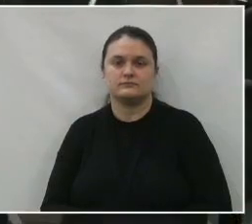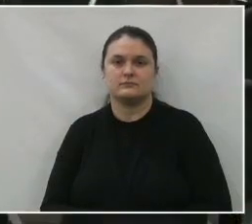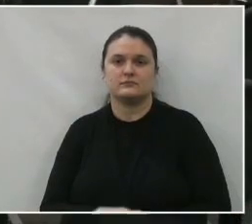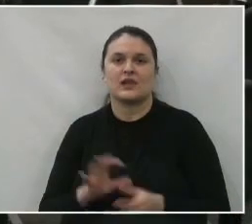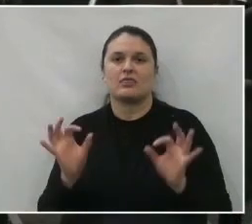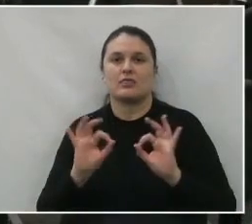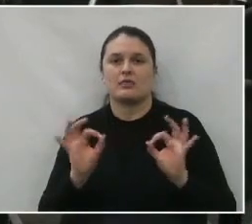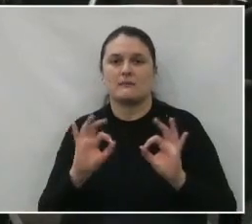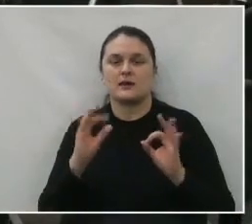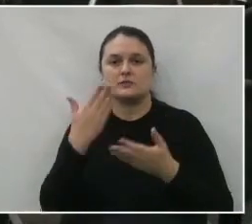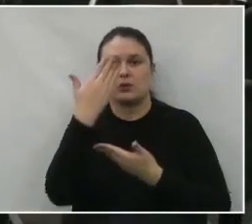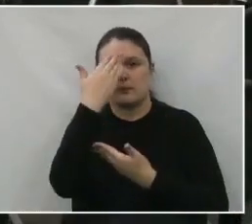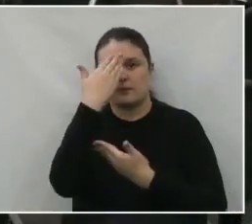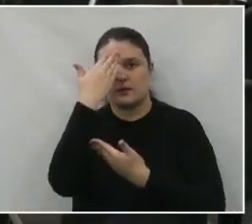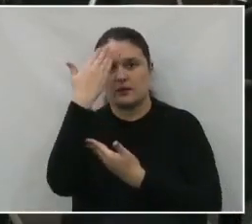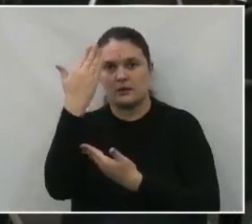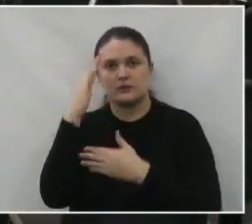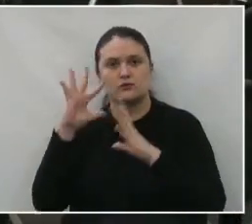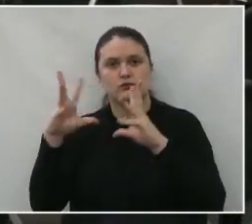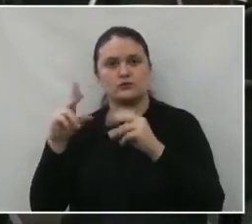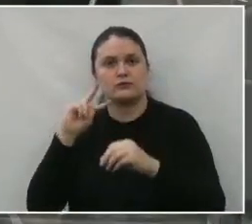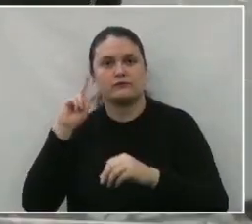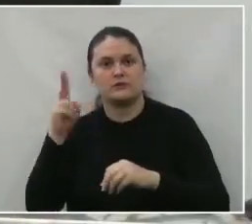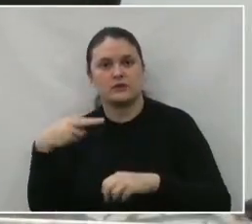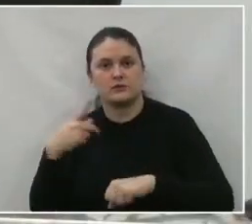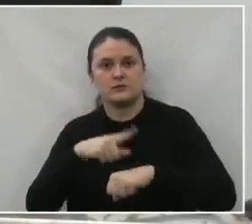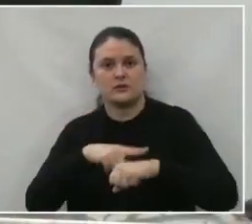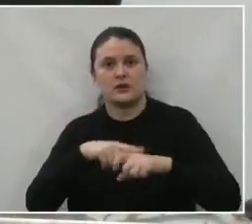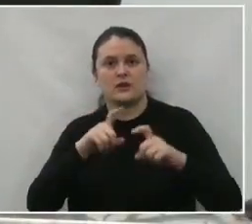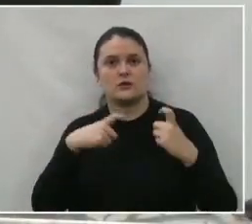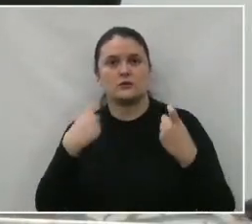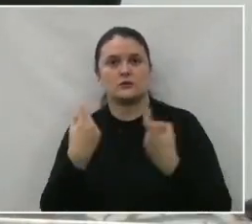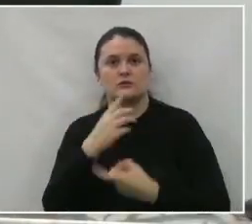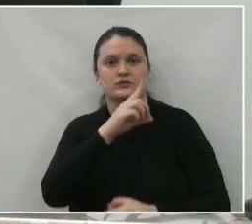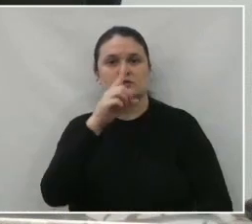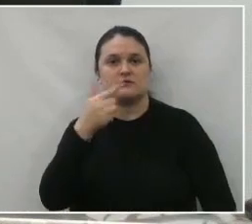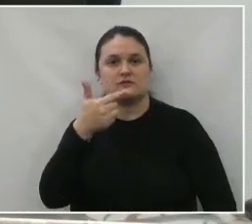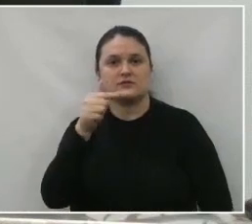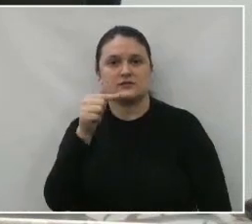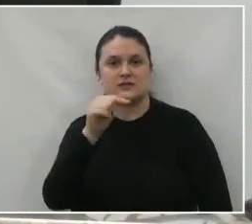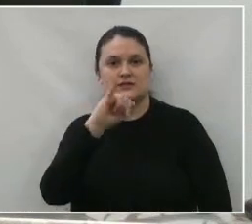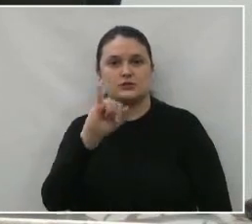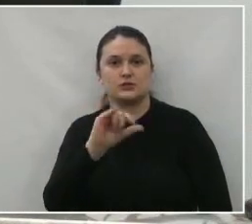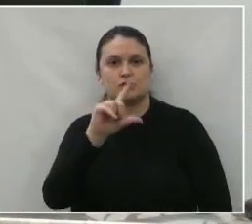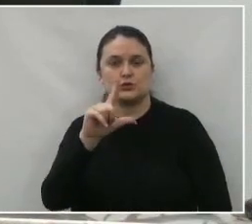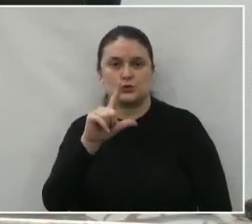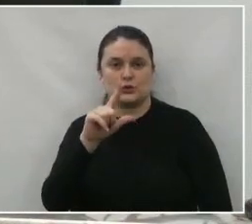Nada mais havendo, agradeço aos senhores vereadores. Próxima reunião ordinária, dia 27 de julho de 2020,